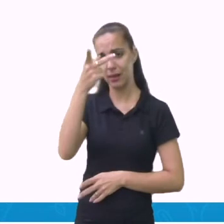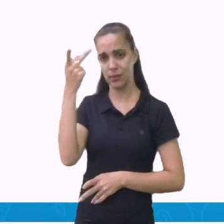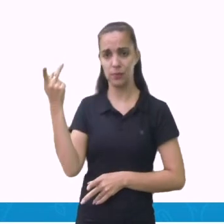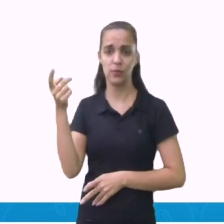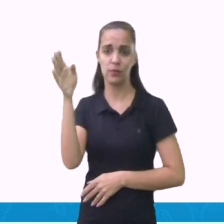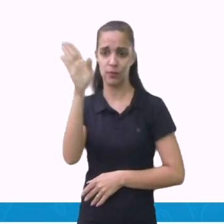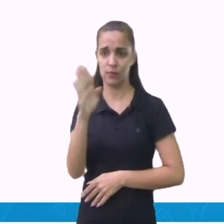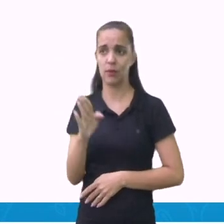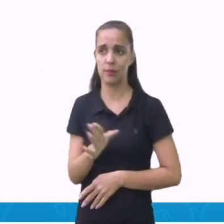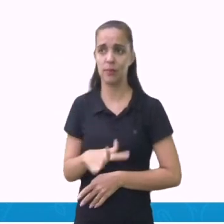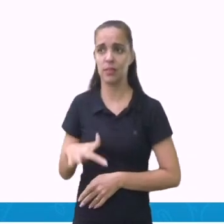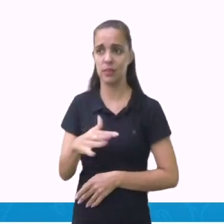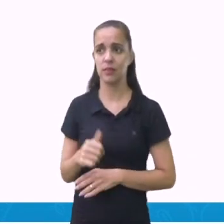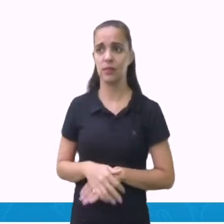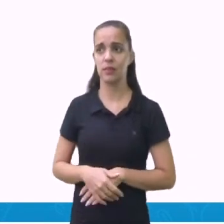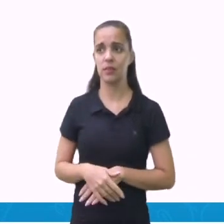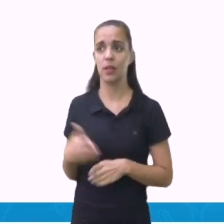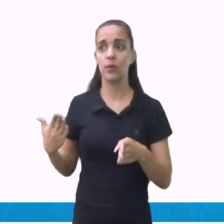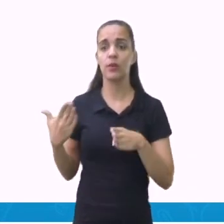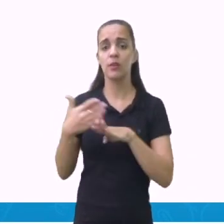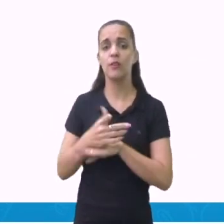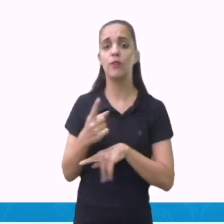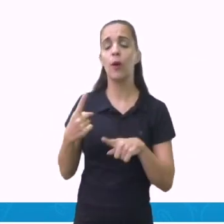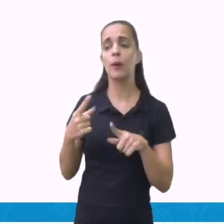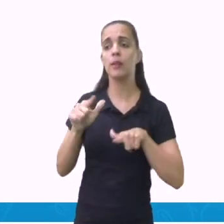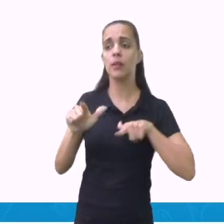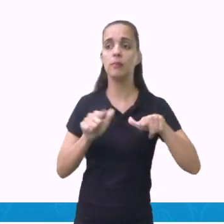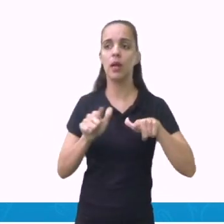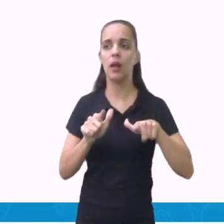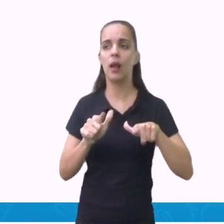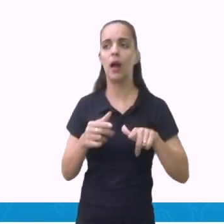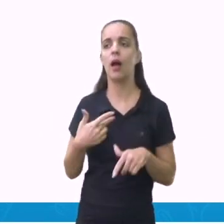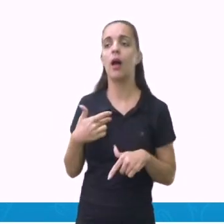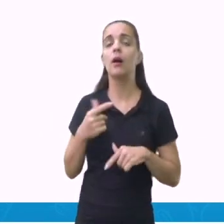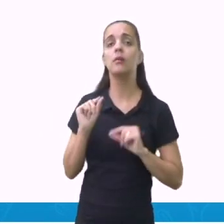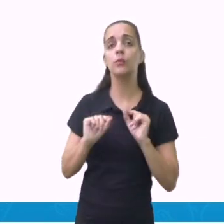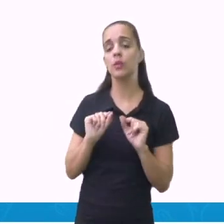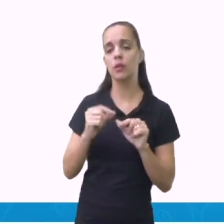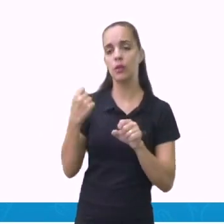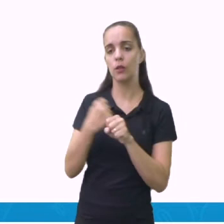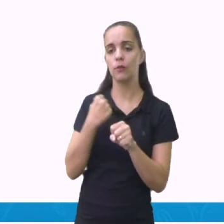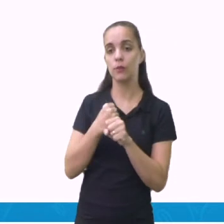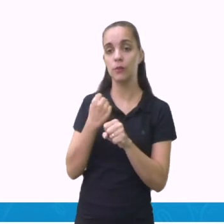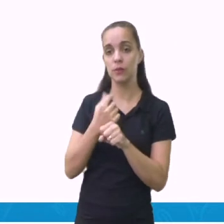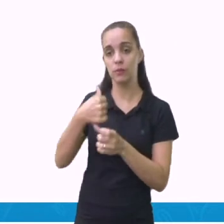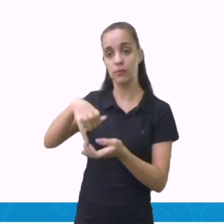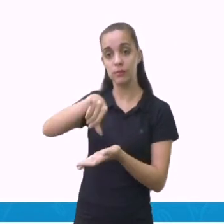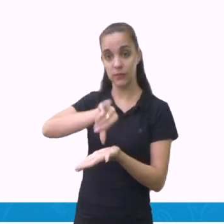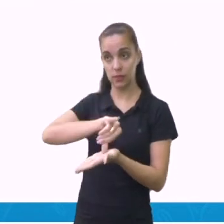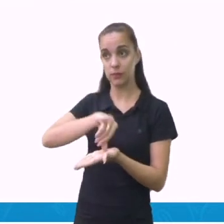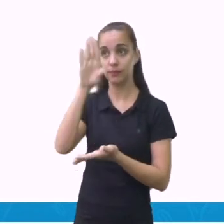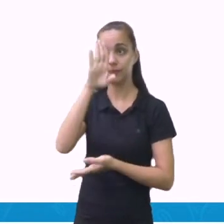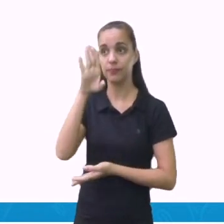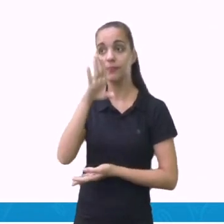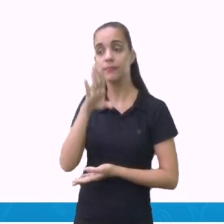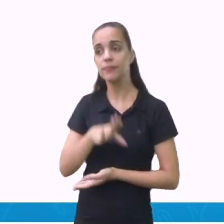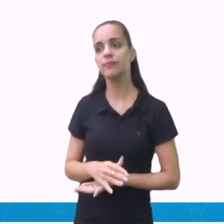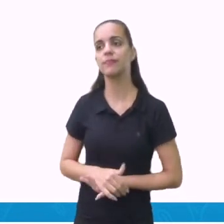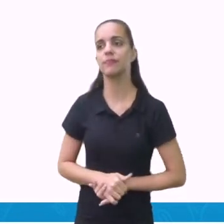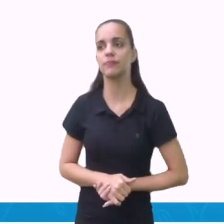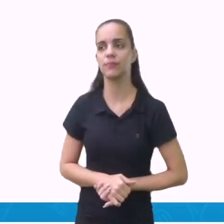país que vieram para a construção da capital. E eles vieram buscar uma vida nova, né? Eles ficaram conhecidos como